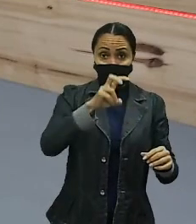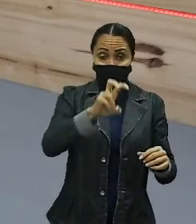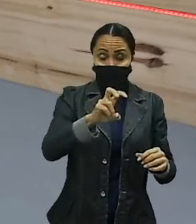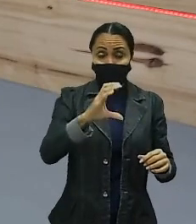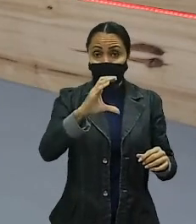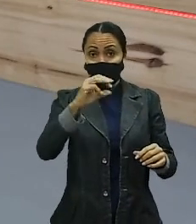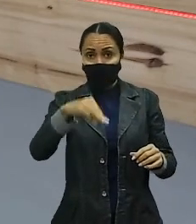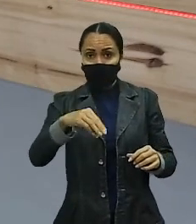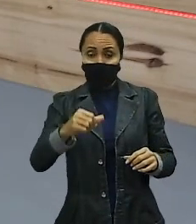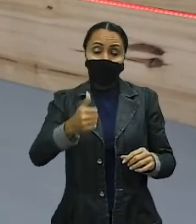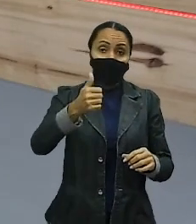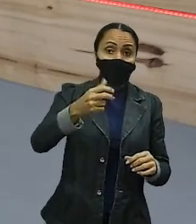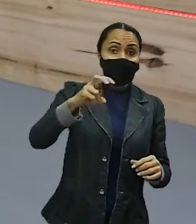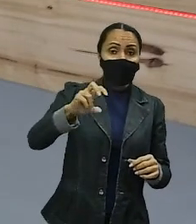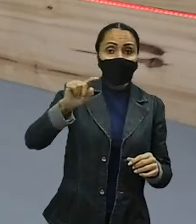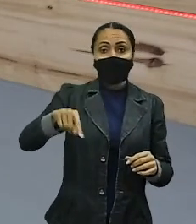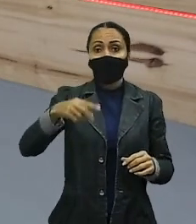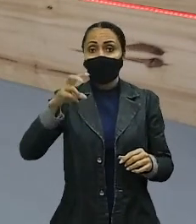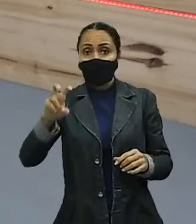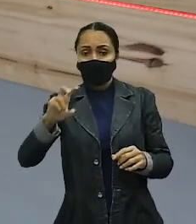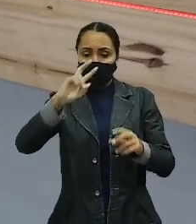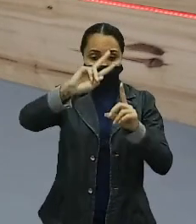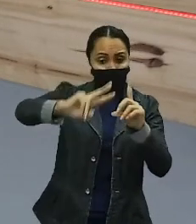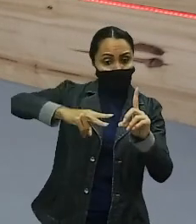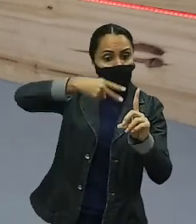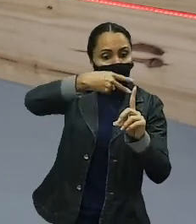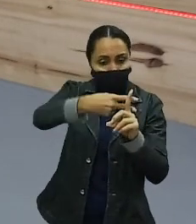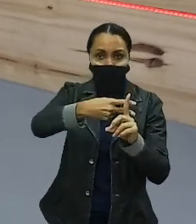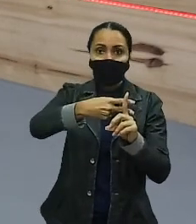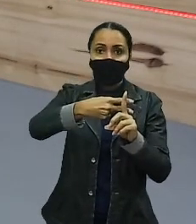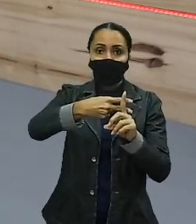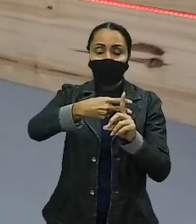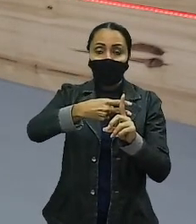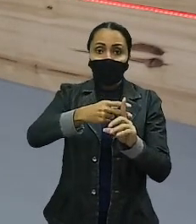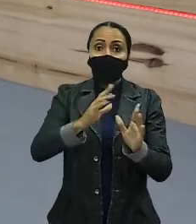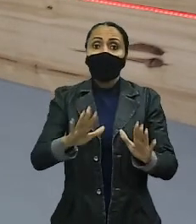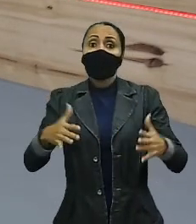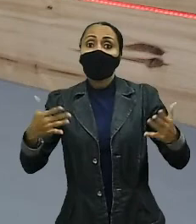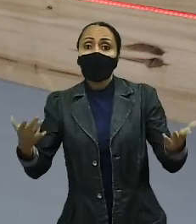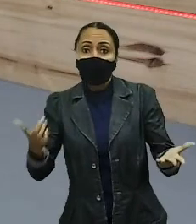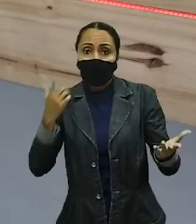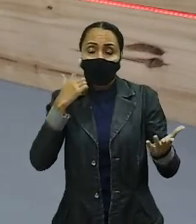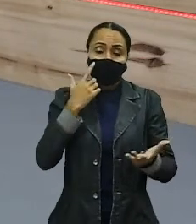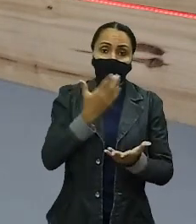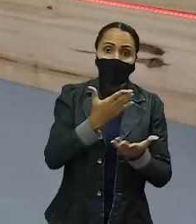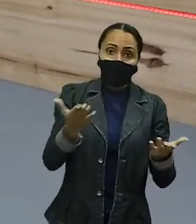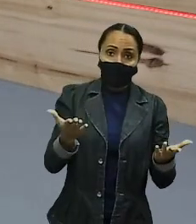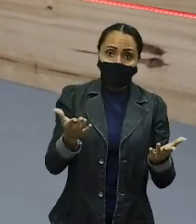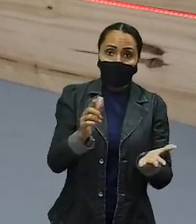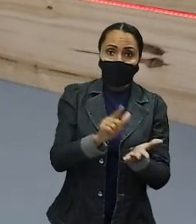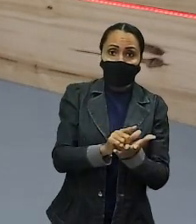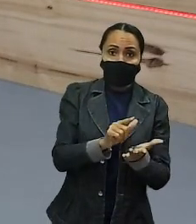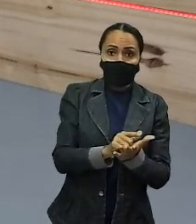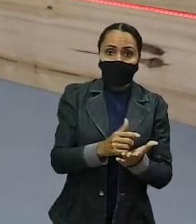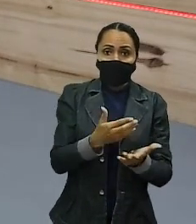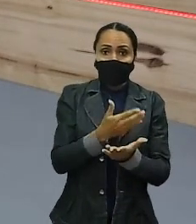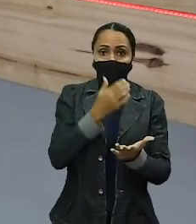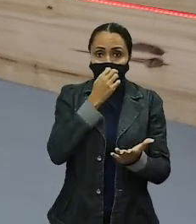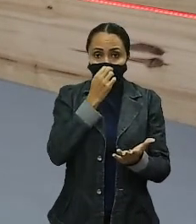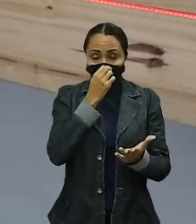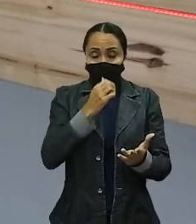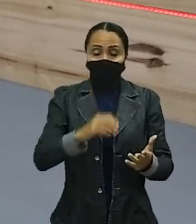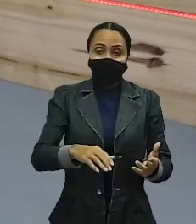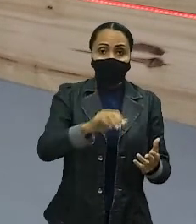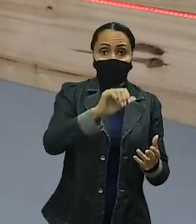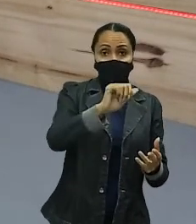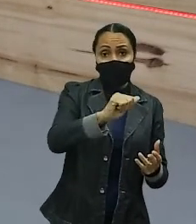por 15,5. Você vai duplicar isso aí para ver qual é a página, qual é a folha que vai caber. Se é uma folha